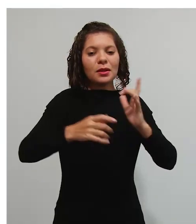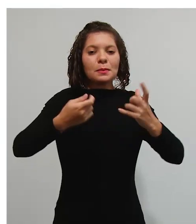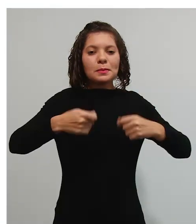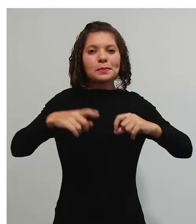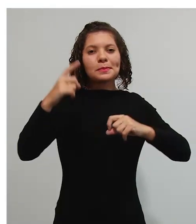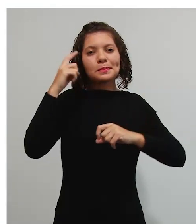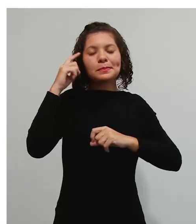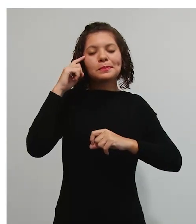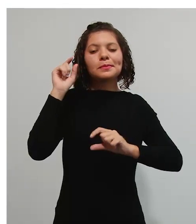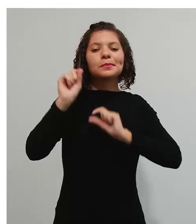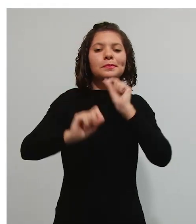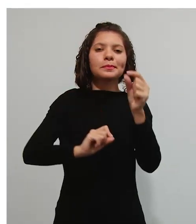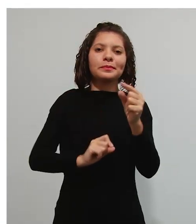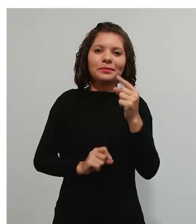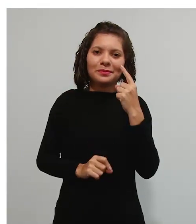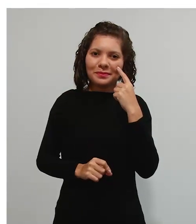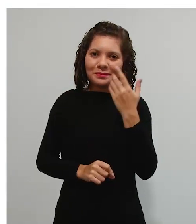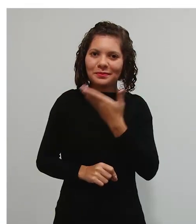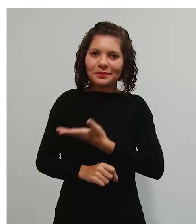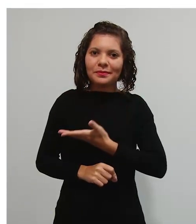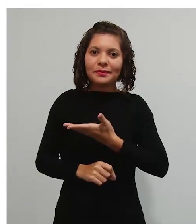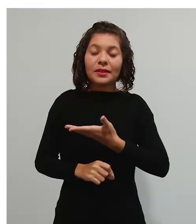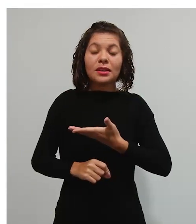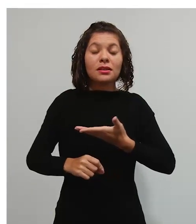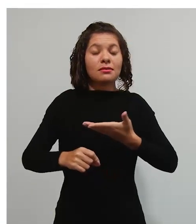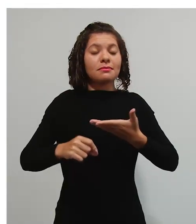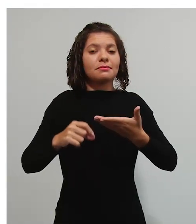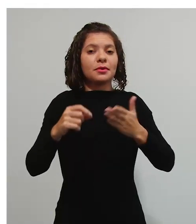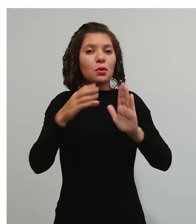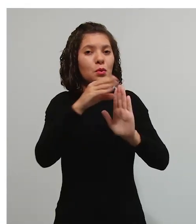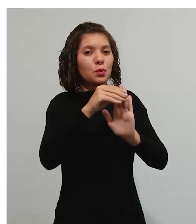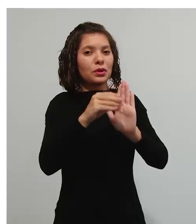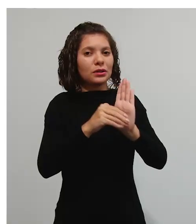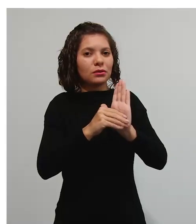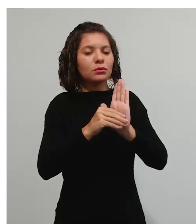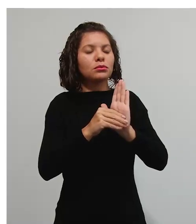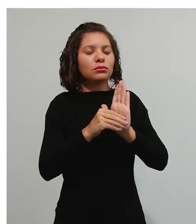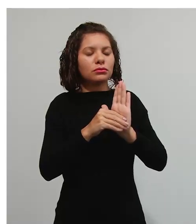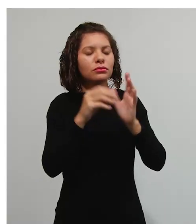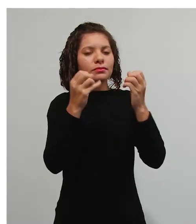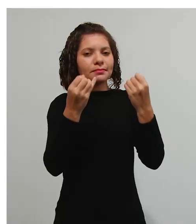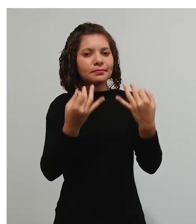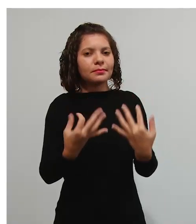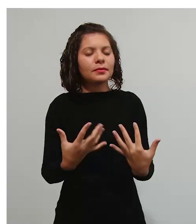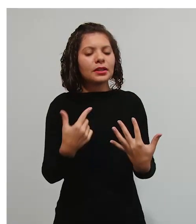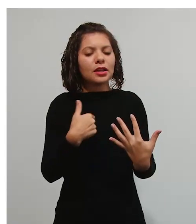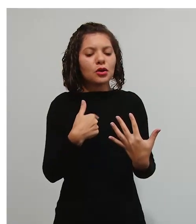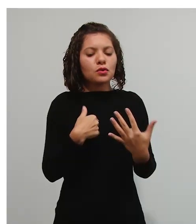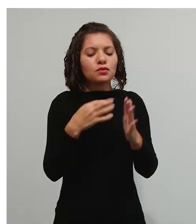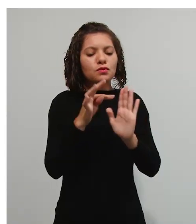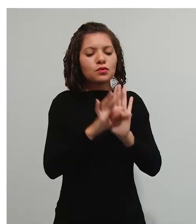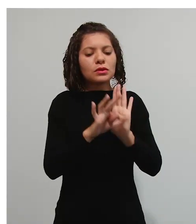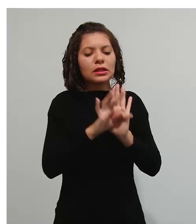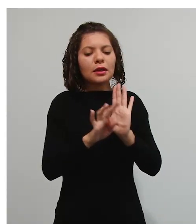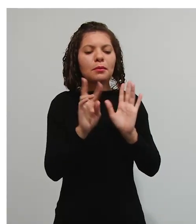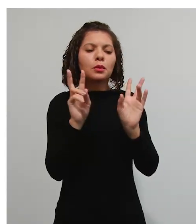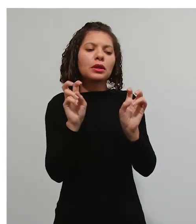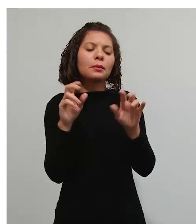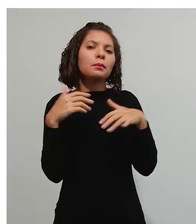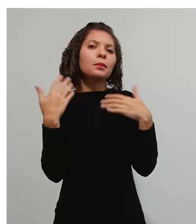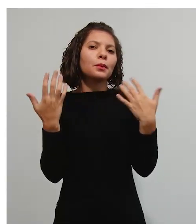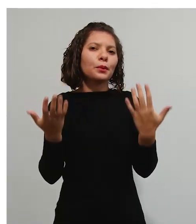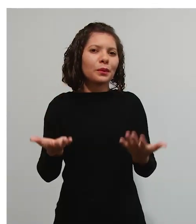pensar nas seguintes condições. Primeiro, o conteúdo que será abordado. Eu vou escrever um texto sobre que